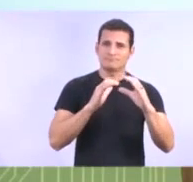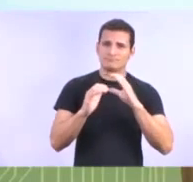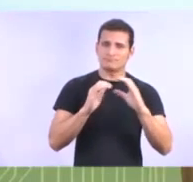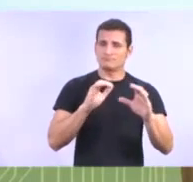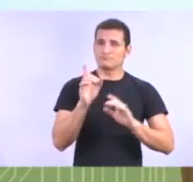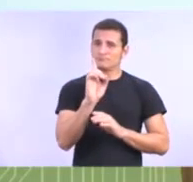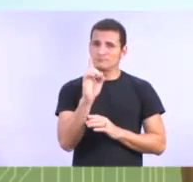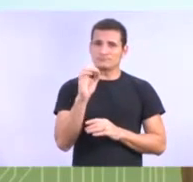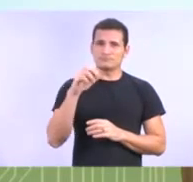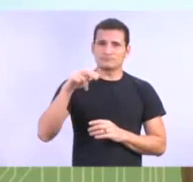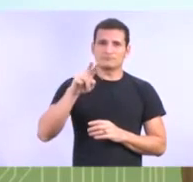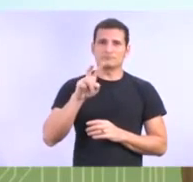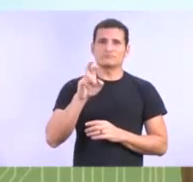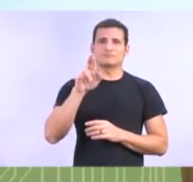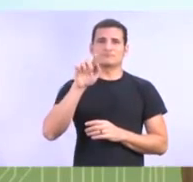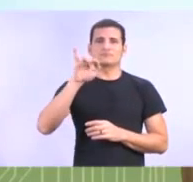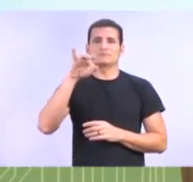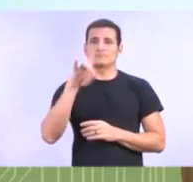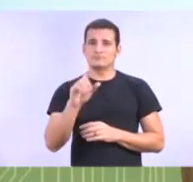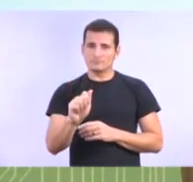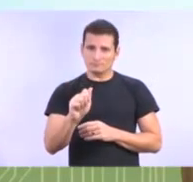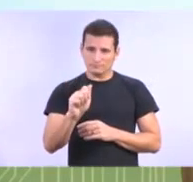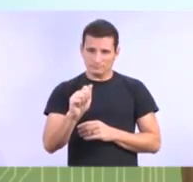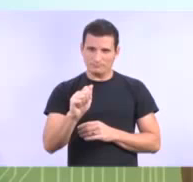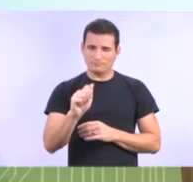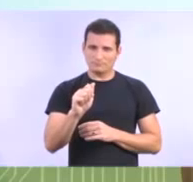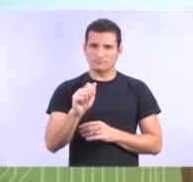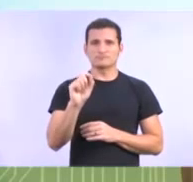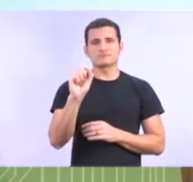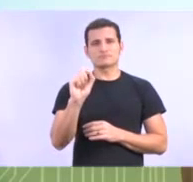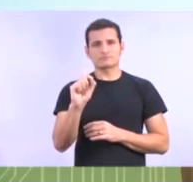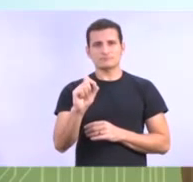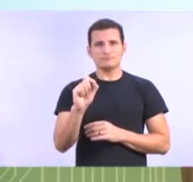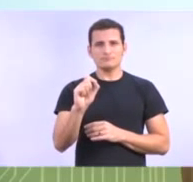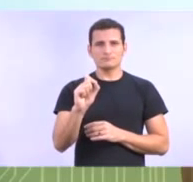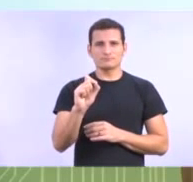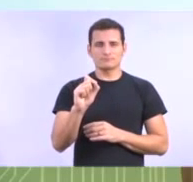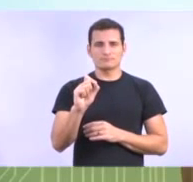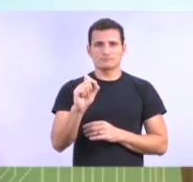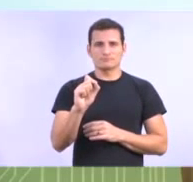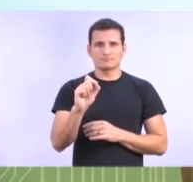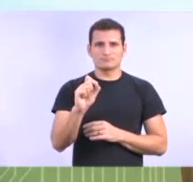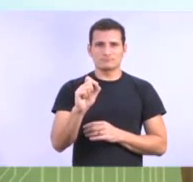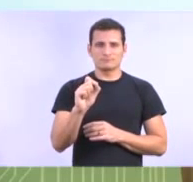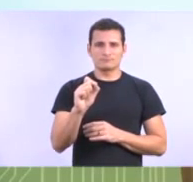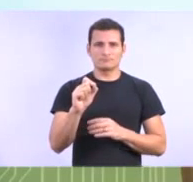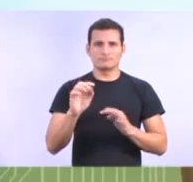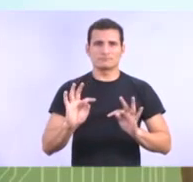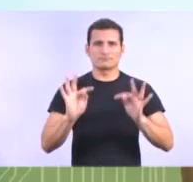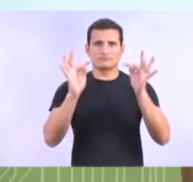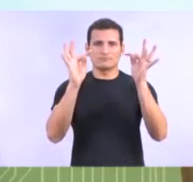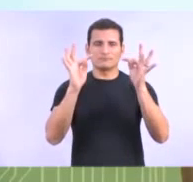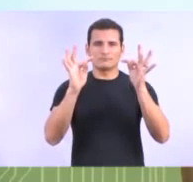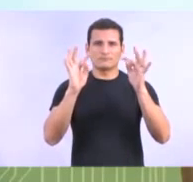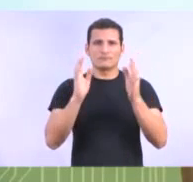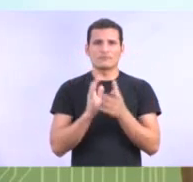que é a famosa rede convergida, que permitia que todas as tecnologias